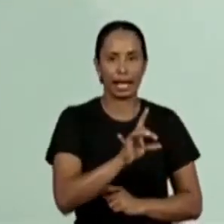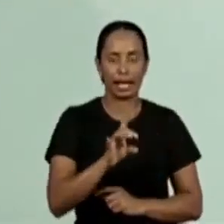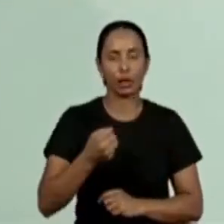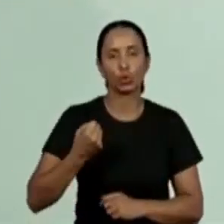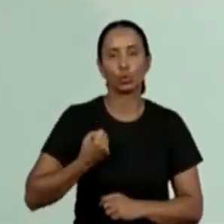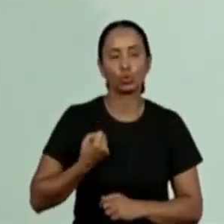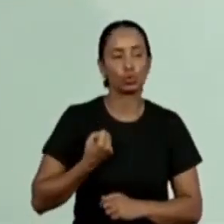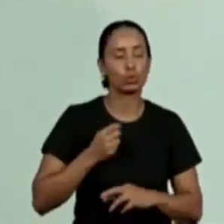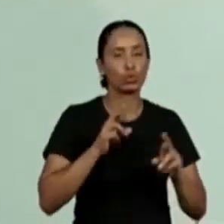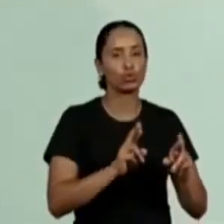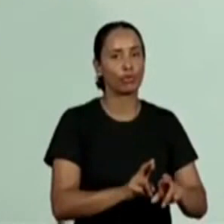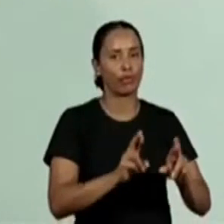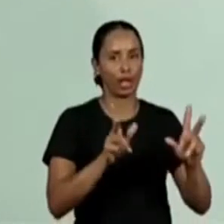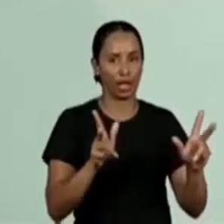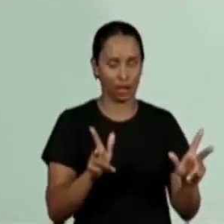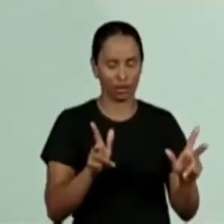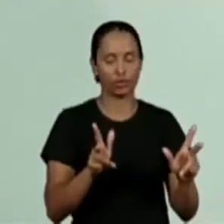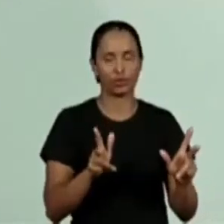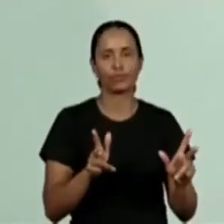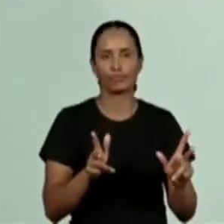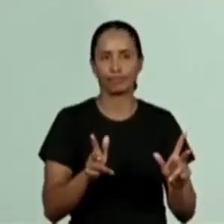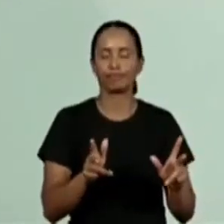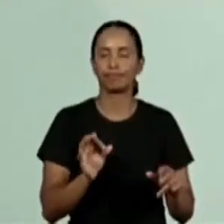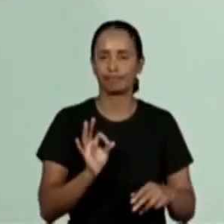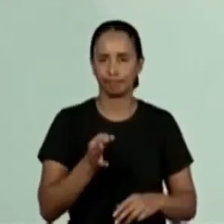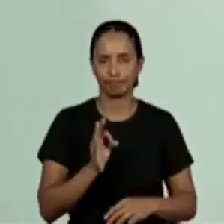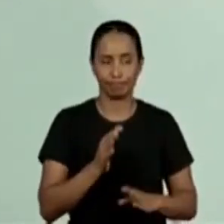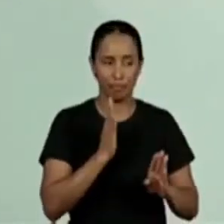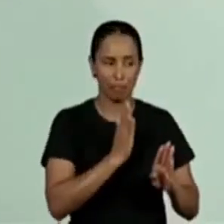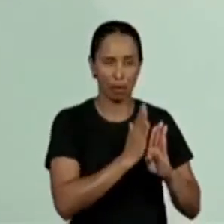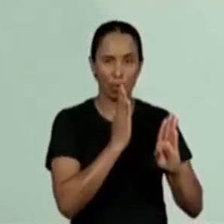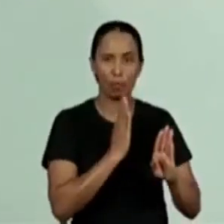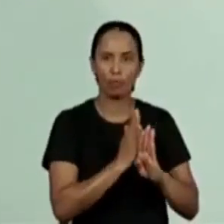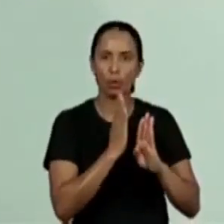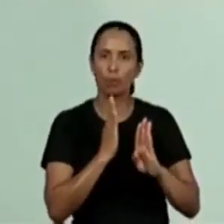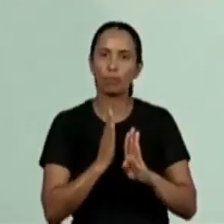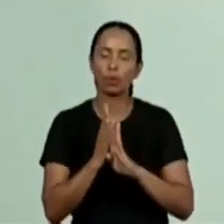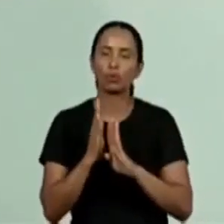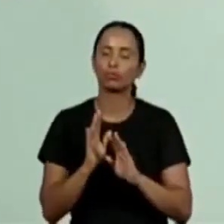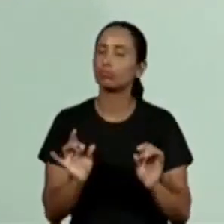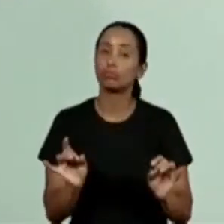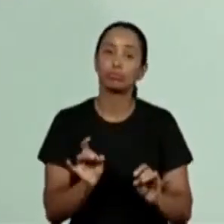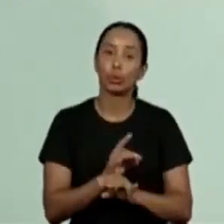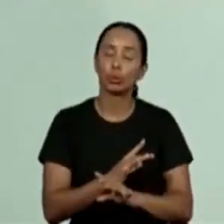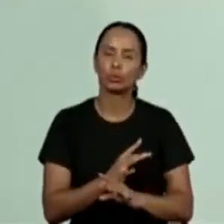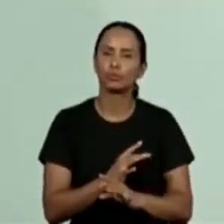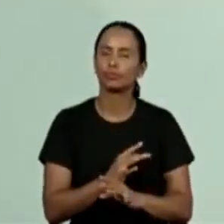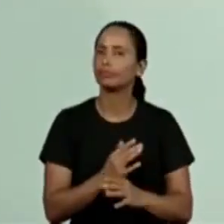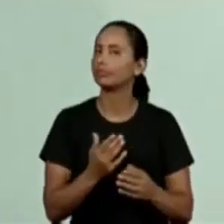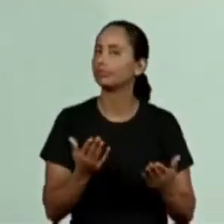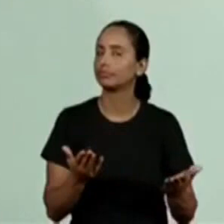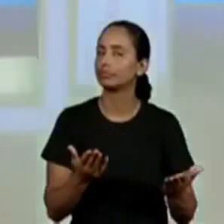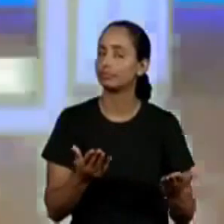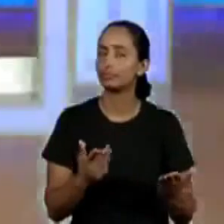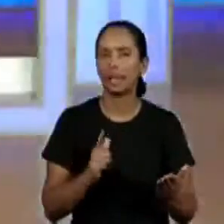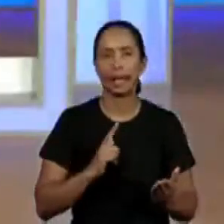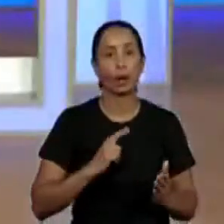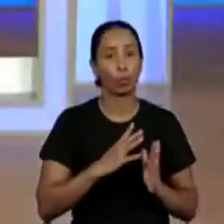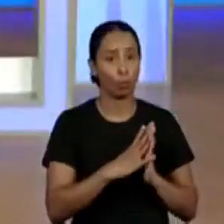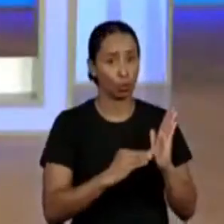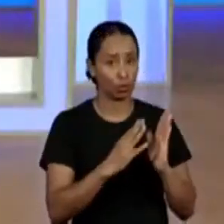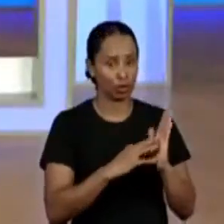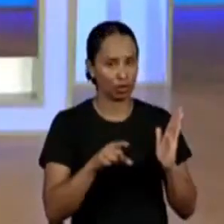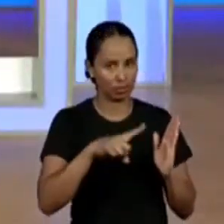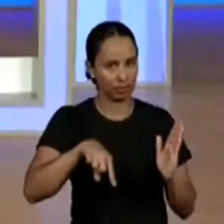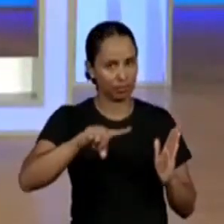64.782 foi o número aí que ela conseguiu encontrar, né? Então, essa é a formatação, né? Esse é o modelo aí que vocês podem